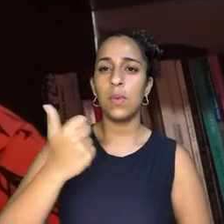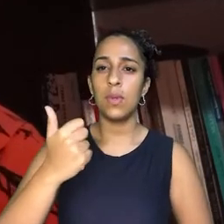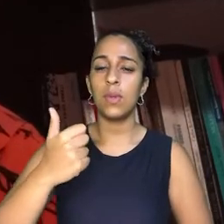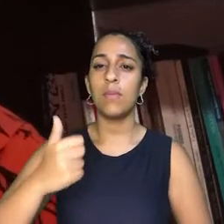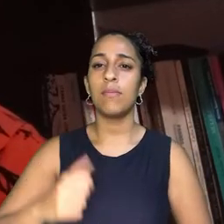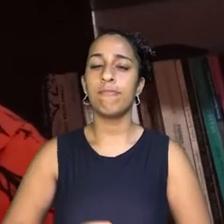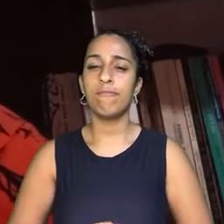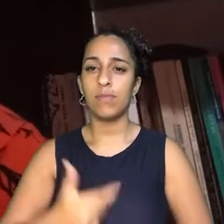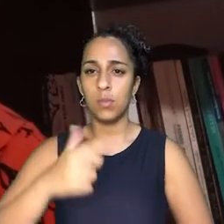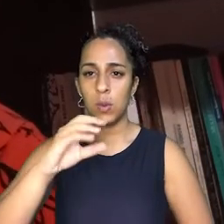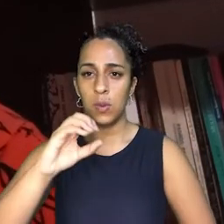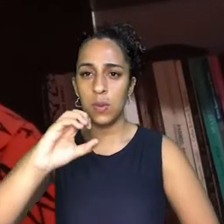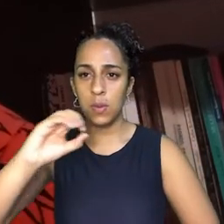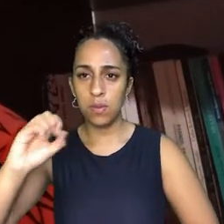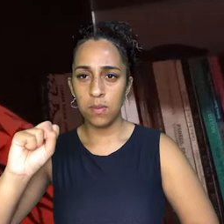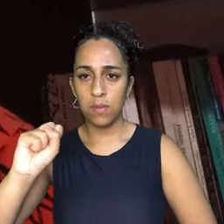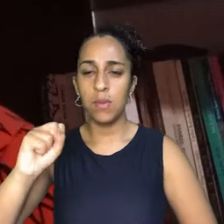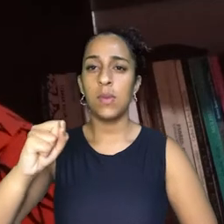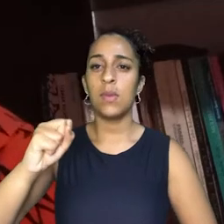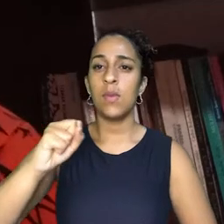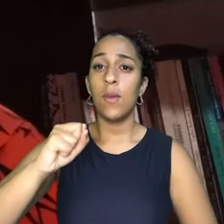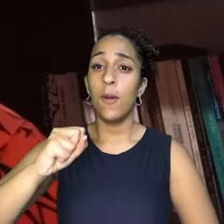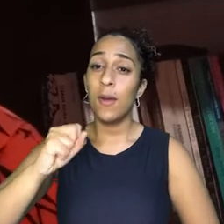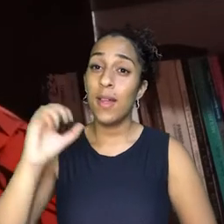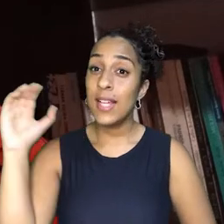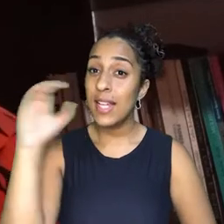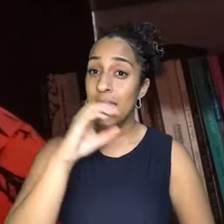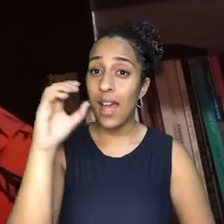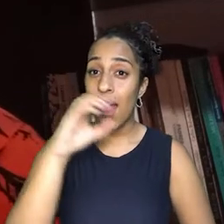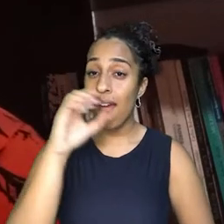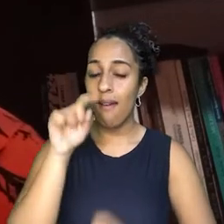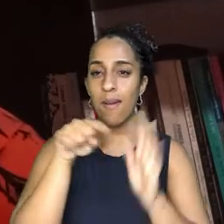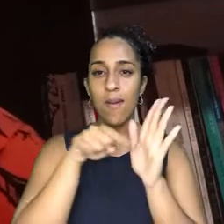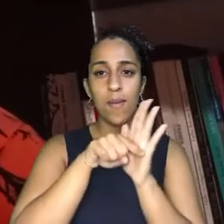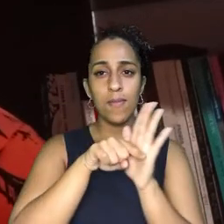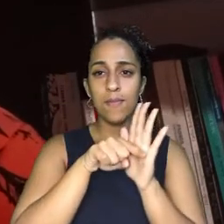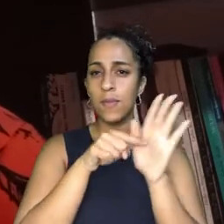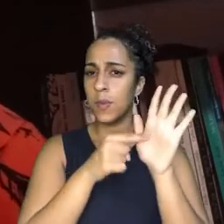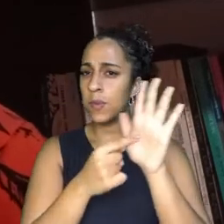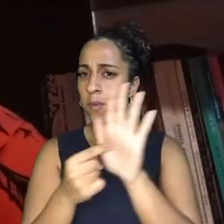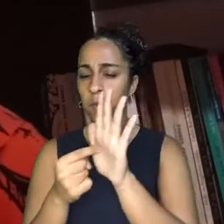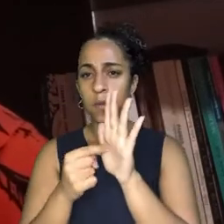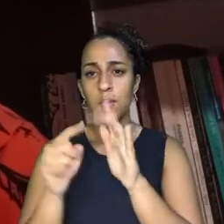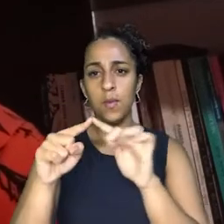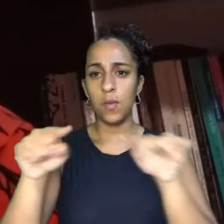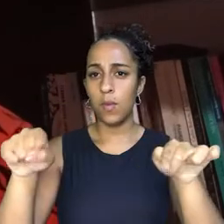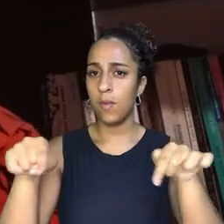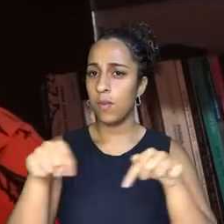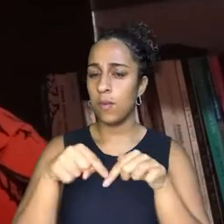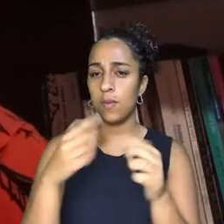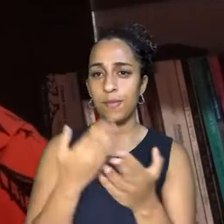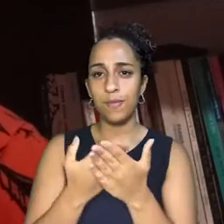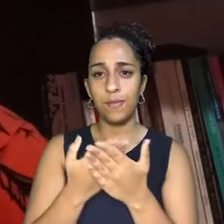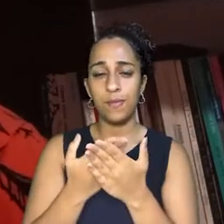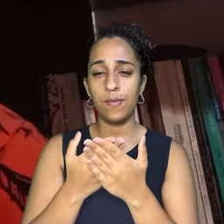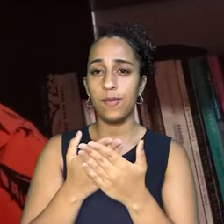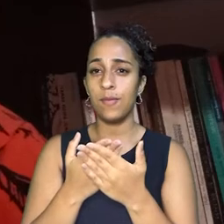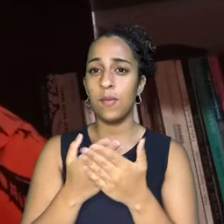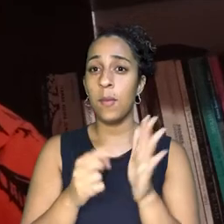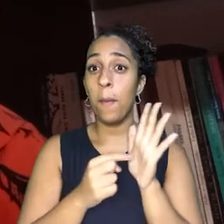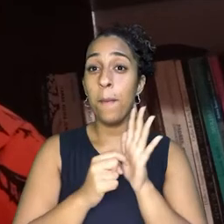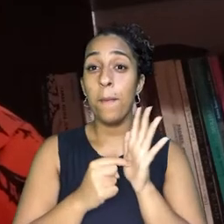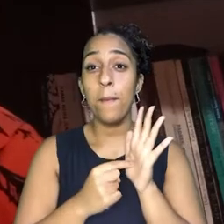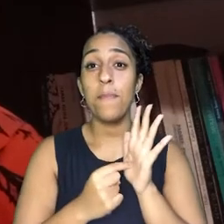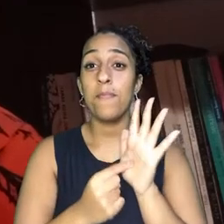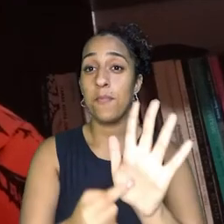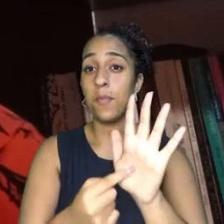2008 é urgente trazer essas novas pesquisas para sala de aula tornar nítidos a presença